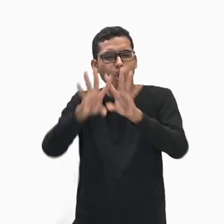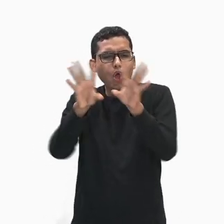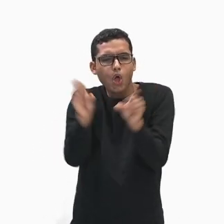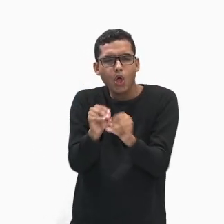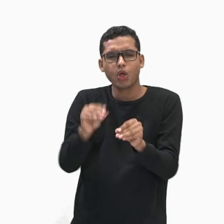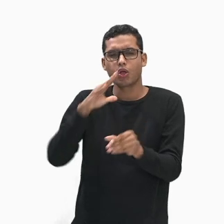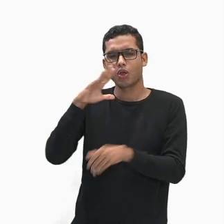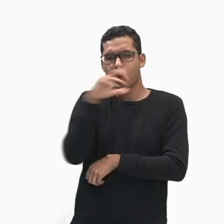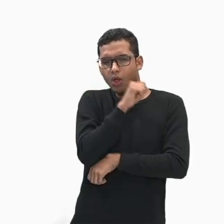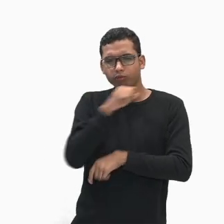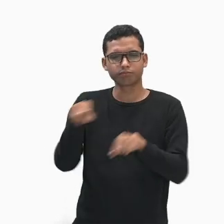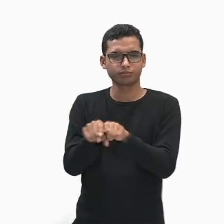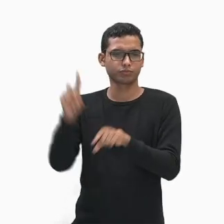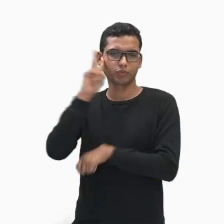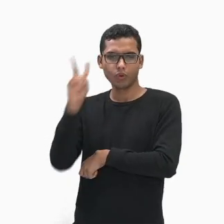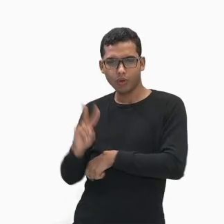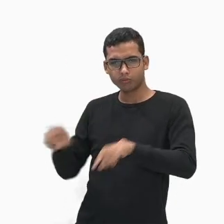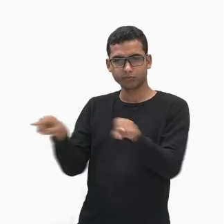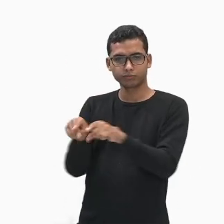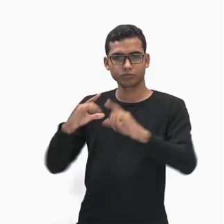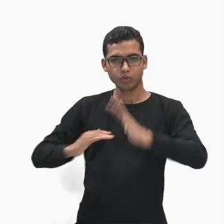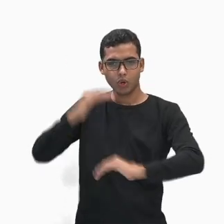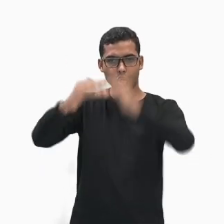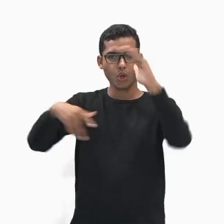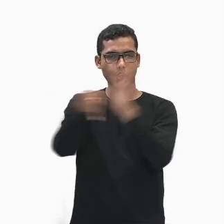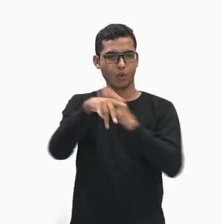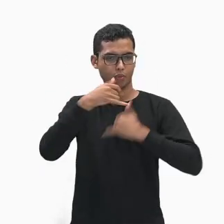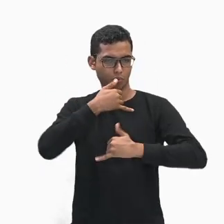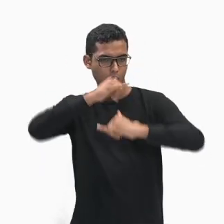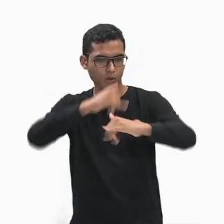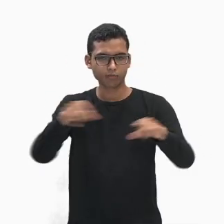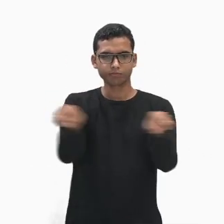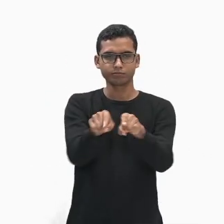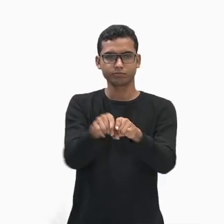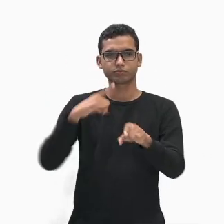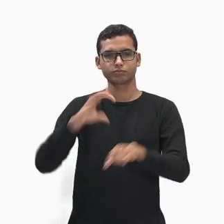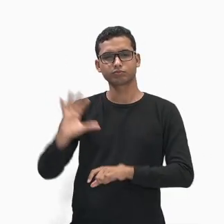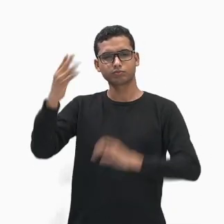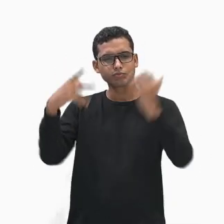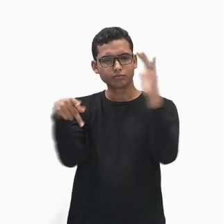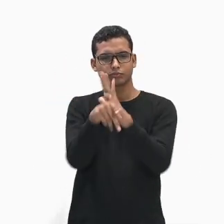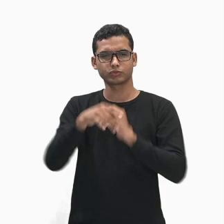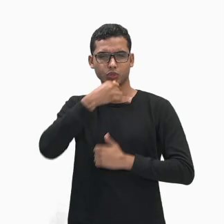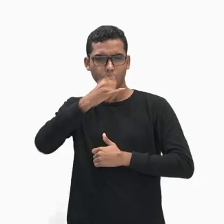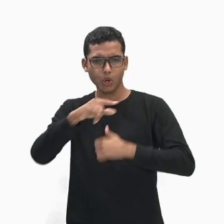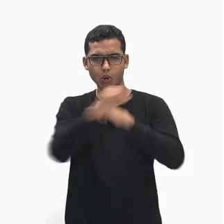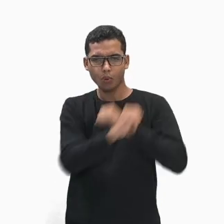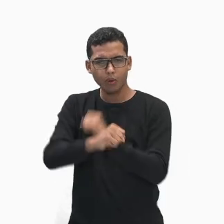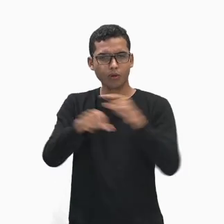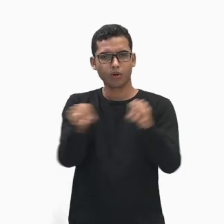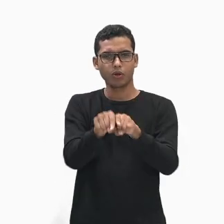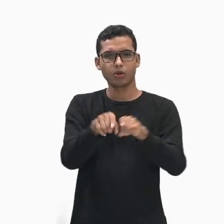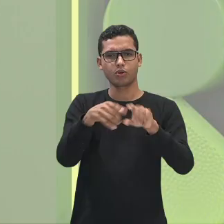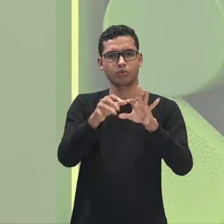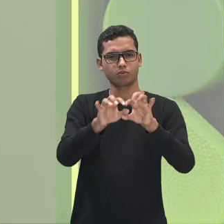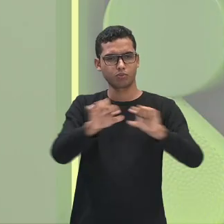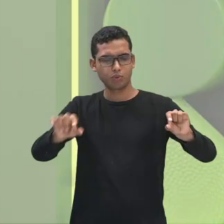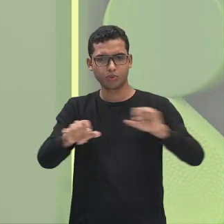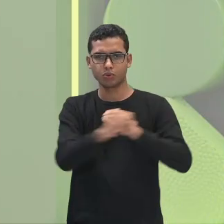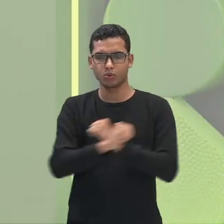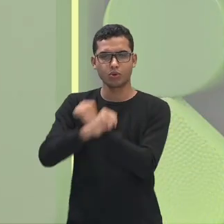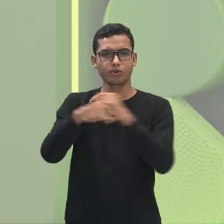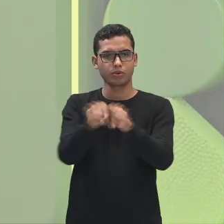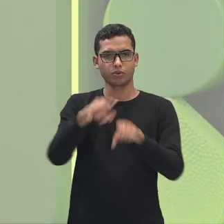da eletricidade, fenômenos elétricos, condutores, isolantes e a carga elétrica. Muito